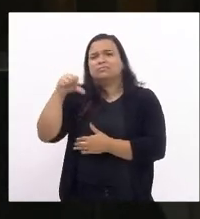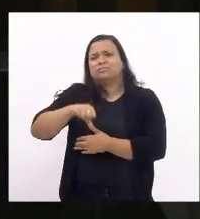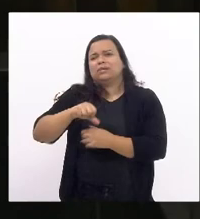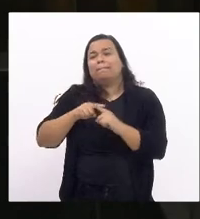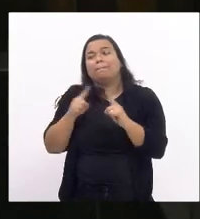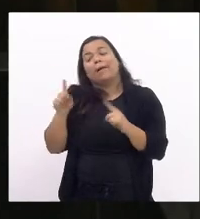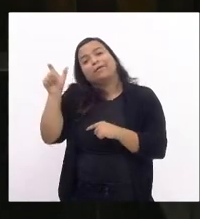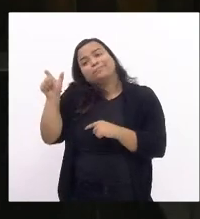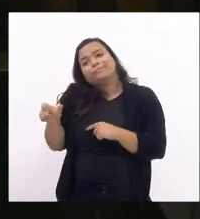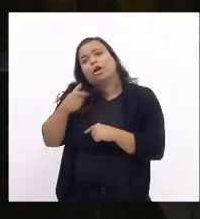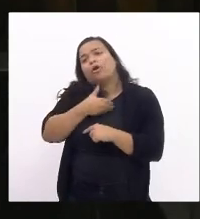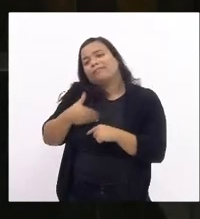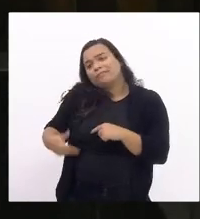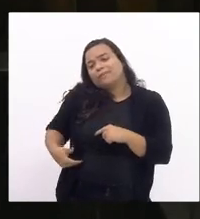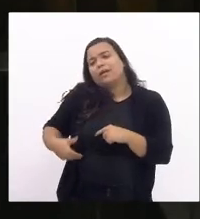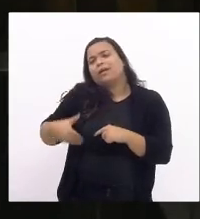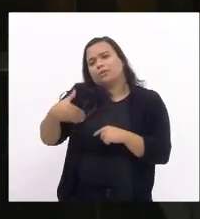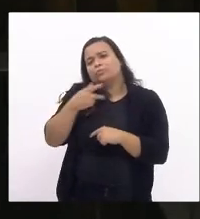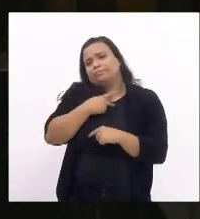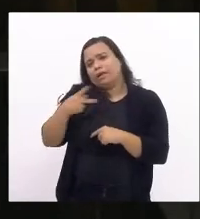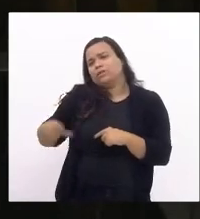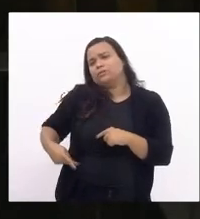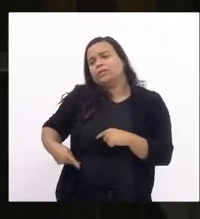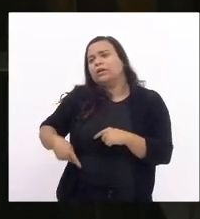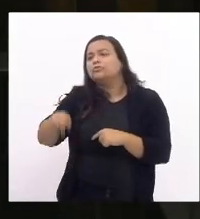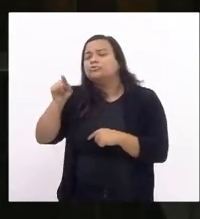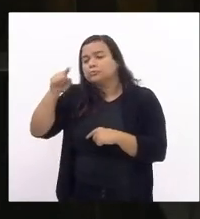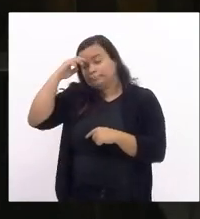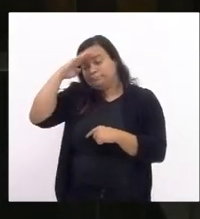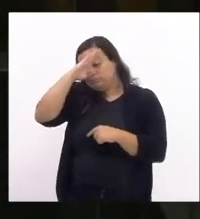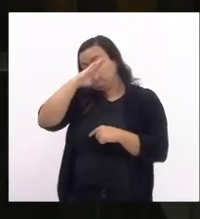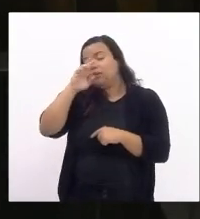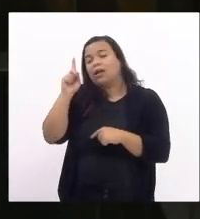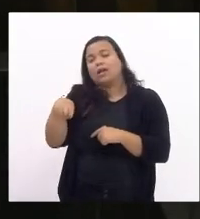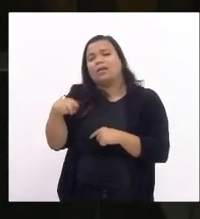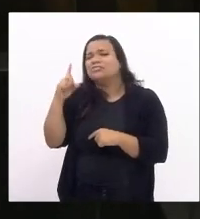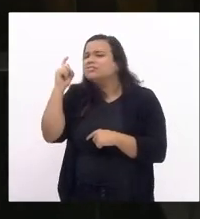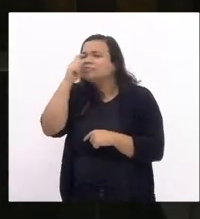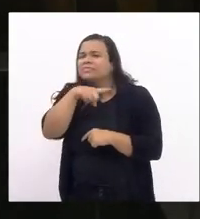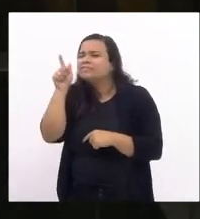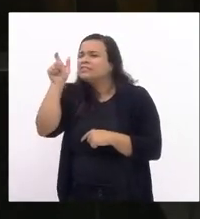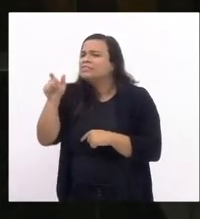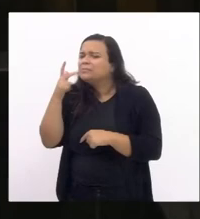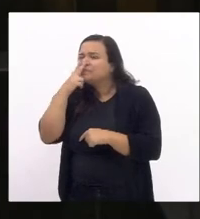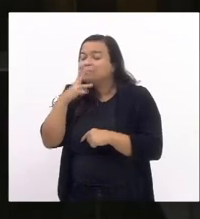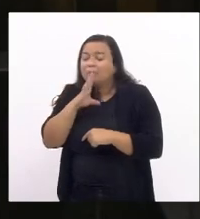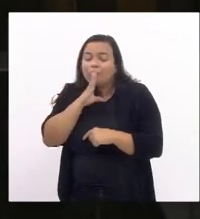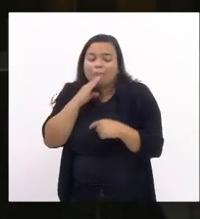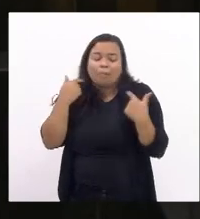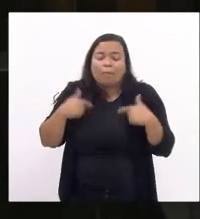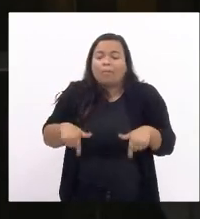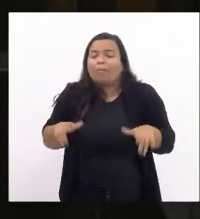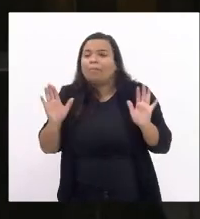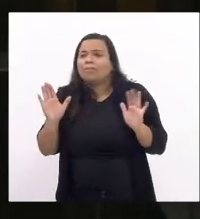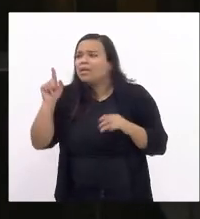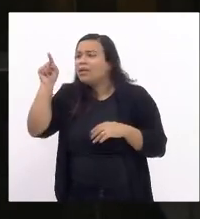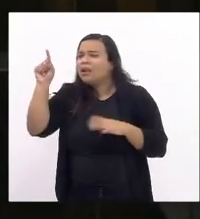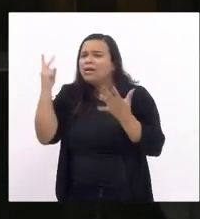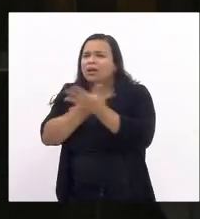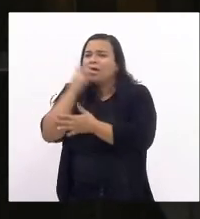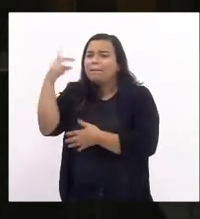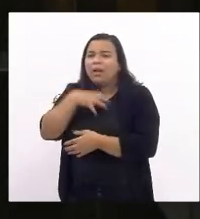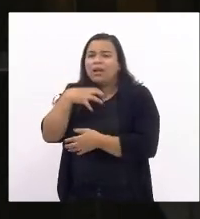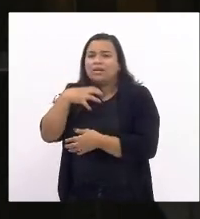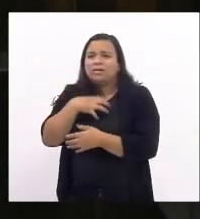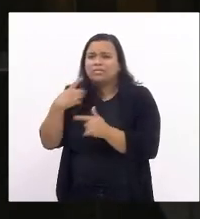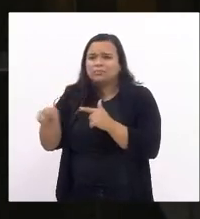Bolsonaro é impressionante. Teve a tragédia na Bahia, ele sequer foi. No Rio de Janeiro, em Petrópolis,